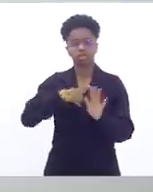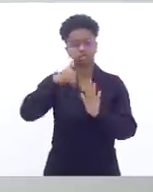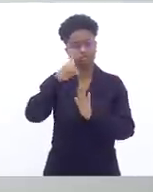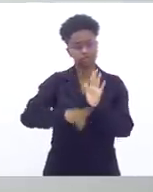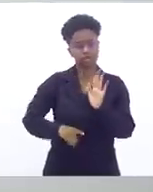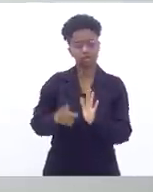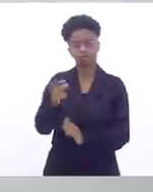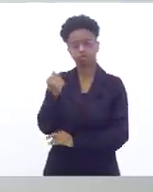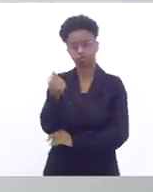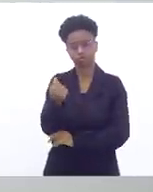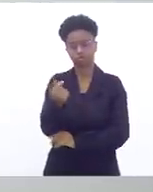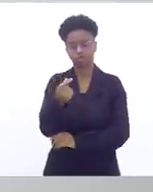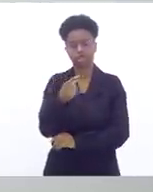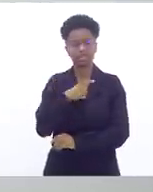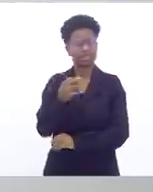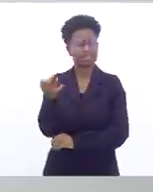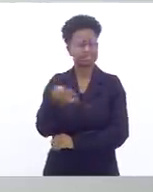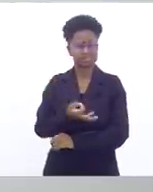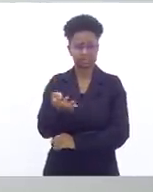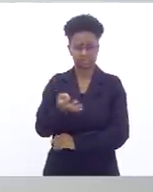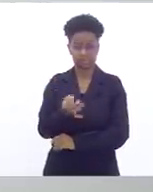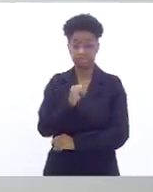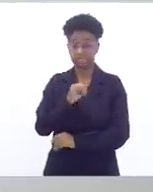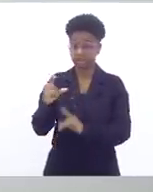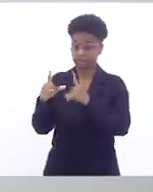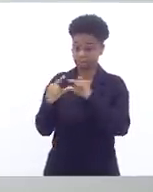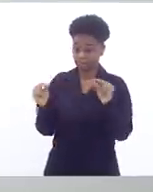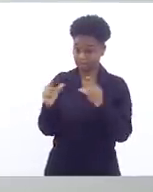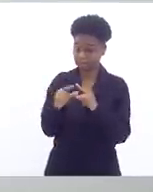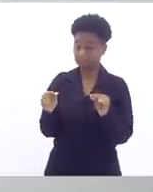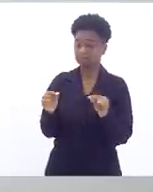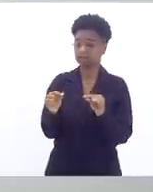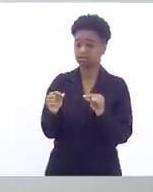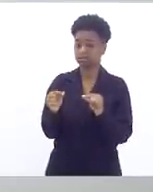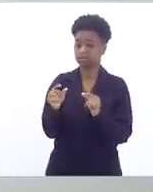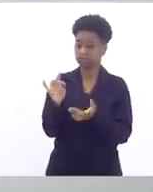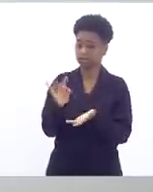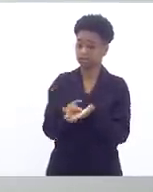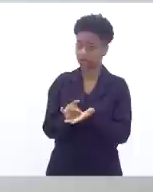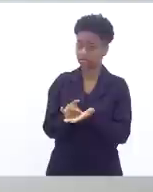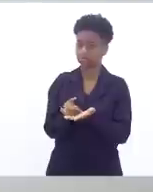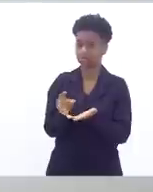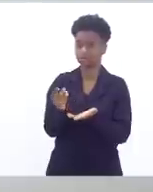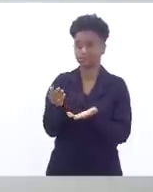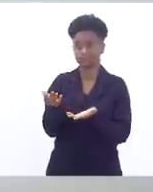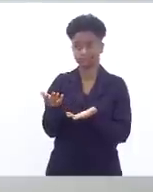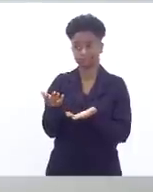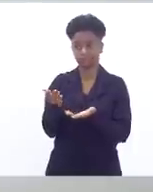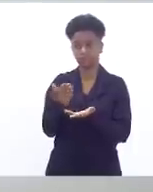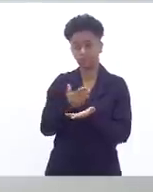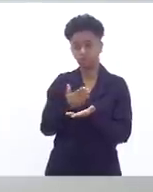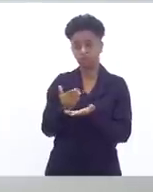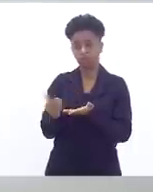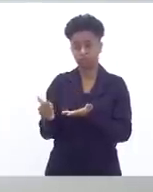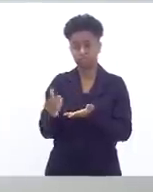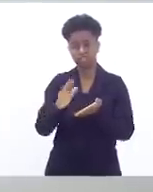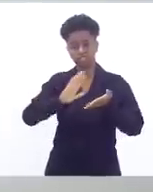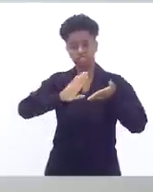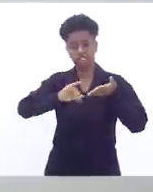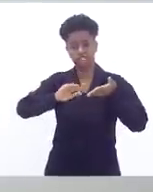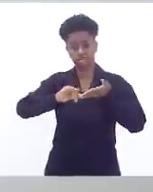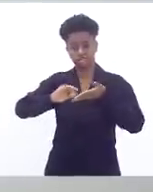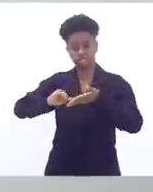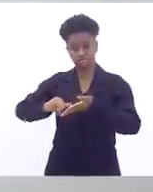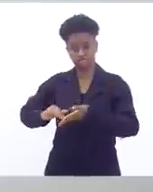Essa eu tenho certeza se Brasília passasse a tirar tanto recurso nosso